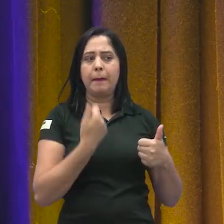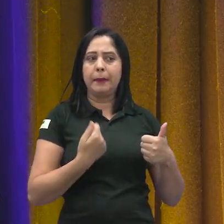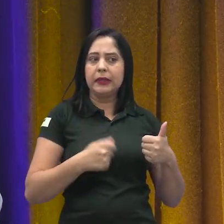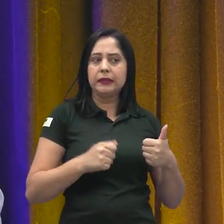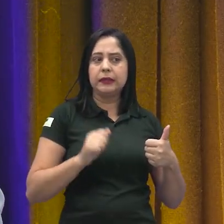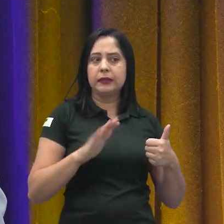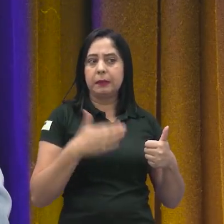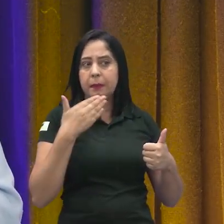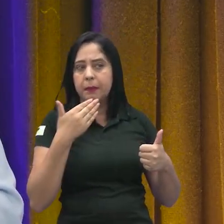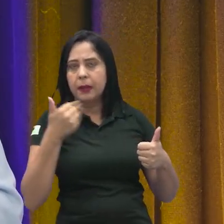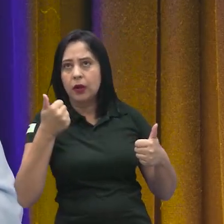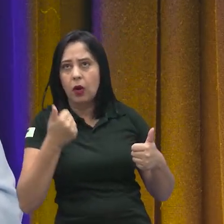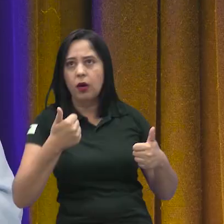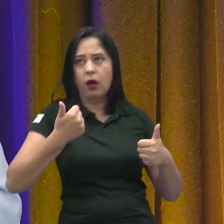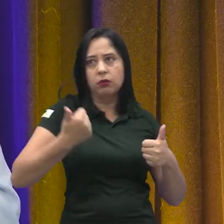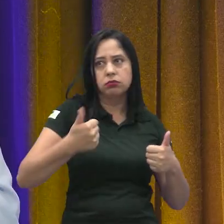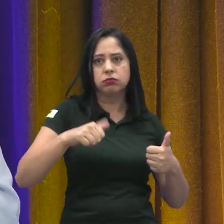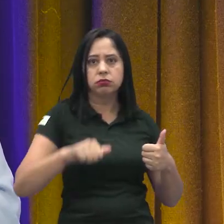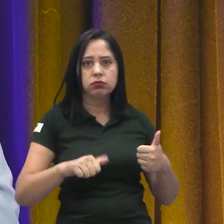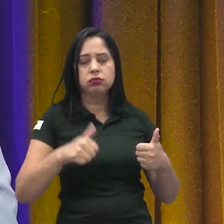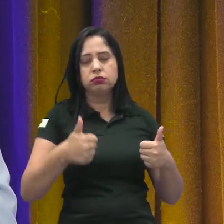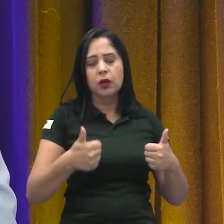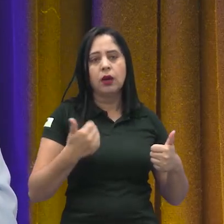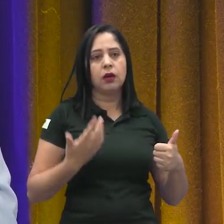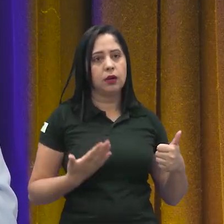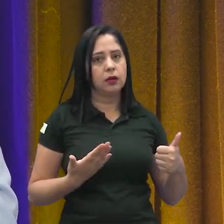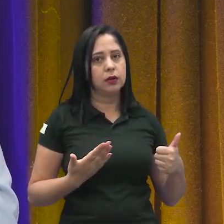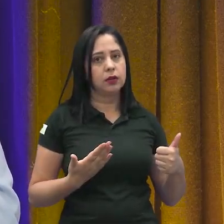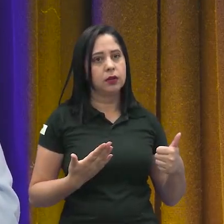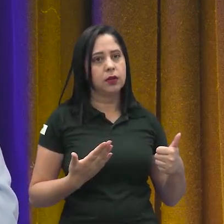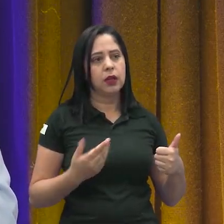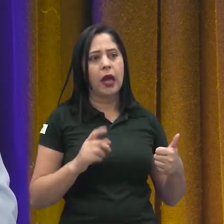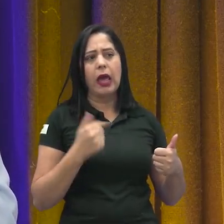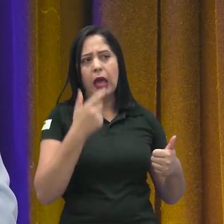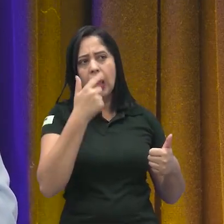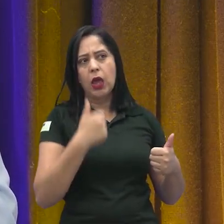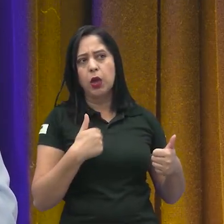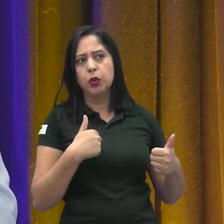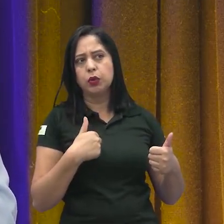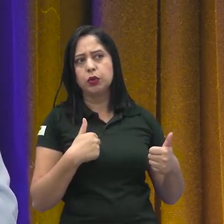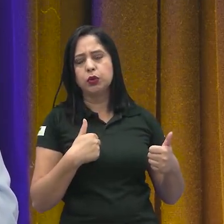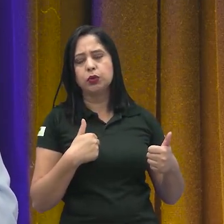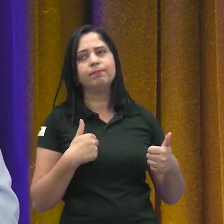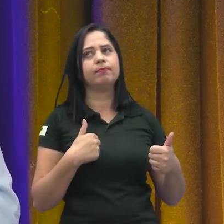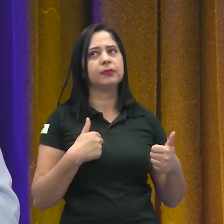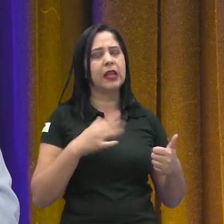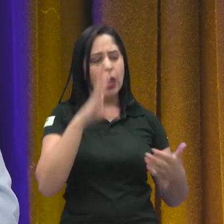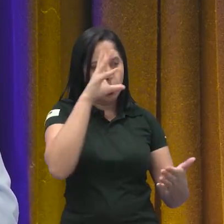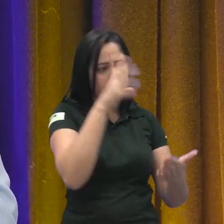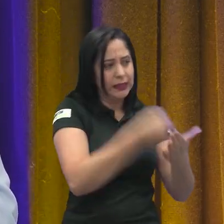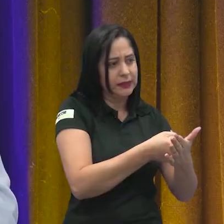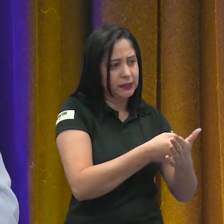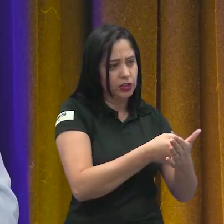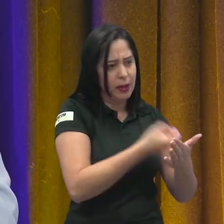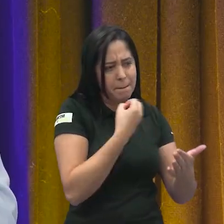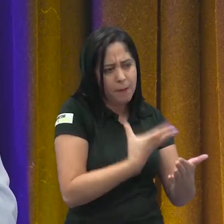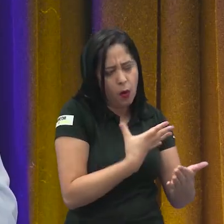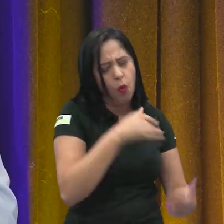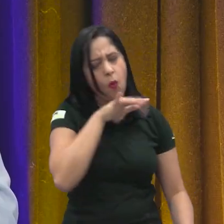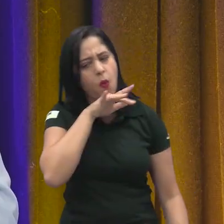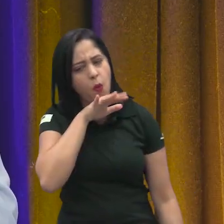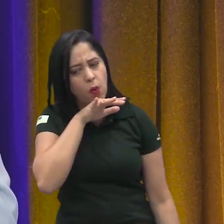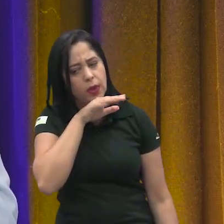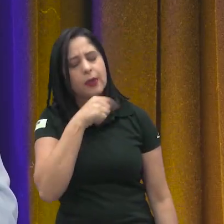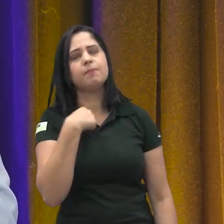das práticas que a gente coloca no jogo é o que eu estou ganhando ou o que eu estou perdendo com aquela tomada de decisão que eu tenho que ter.